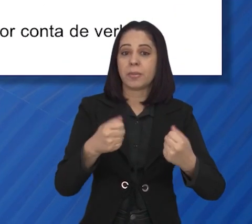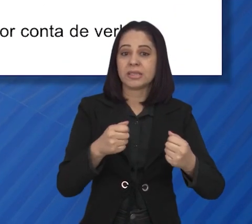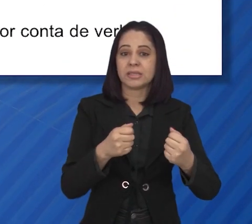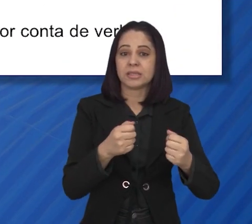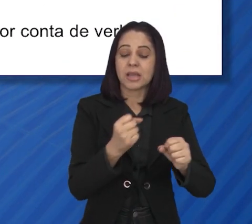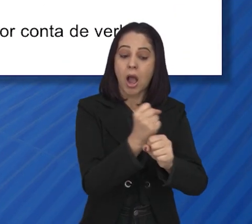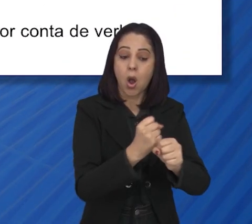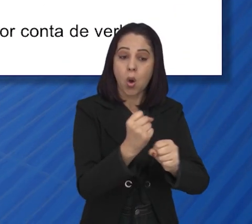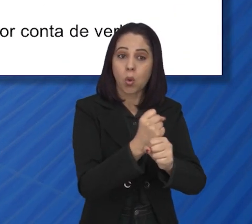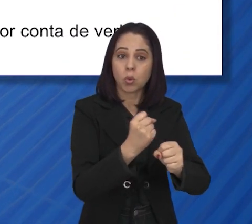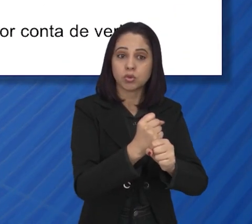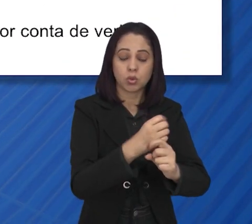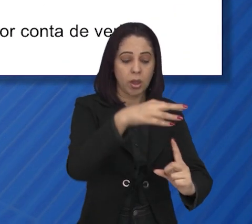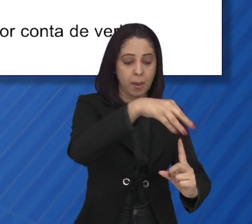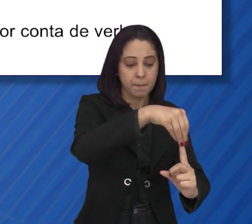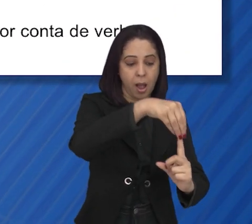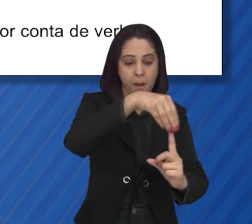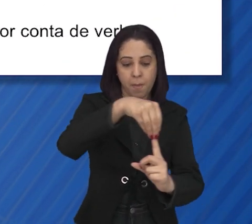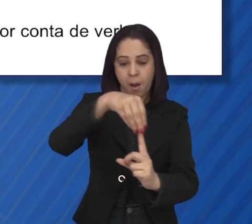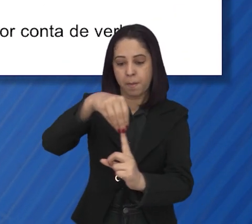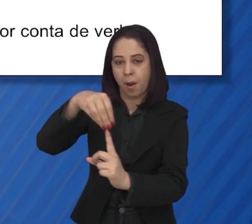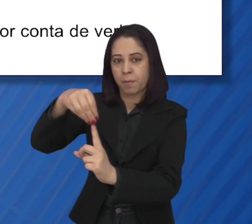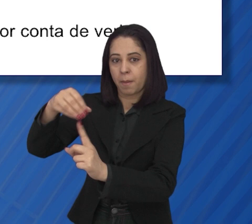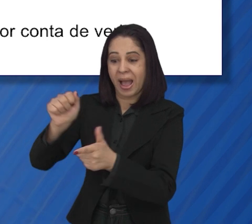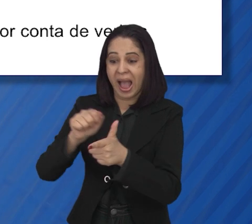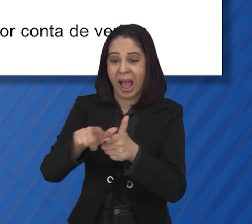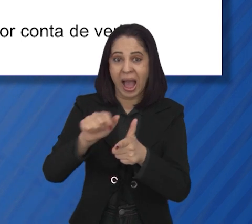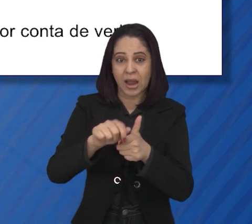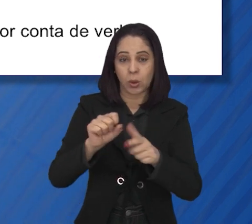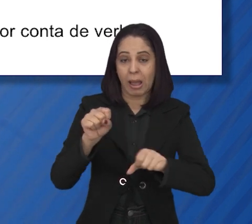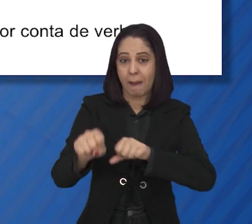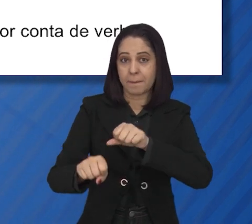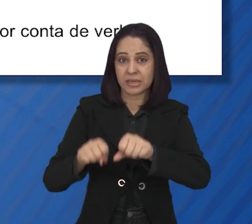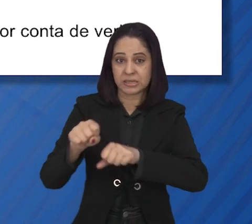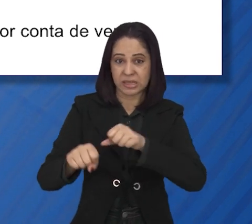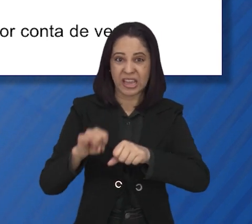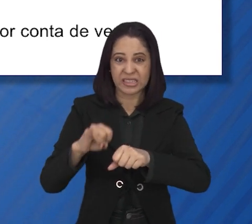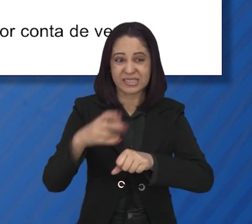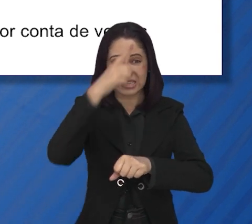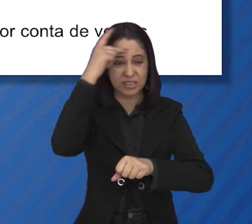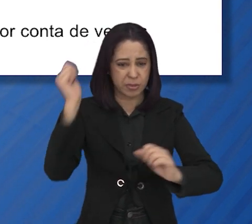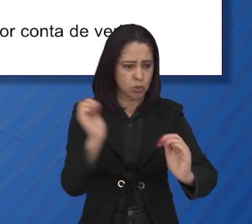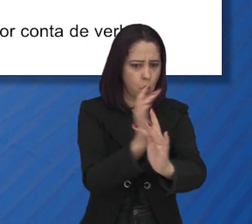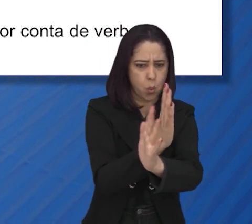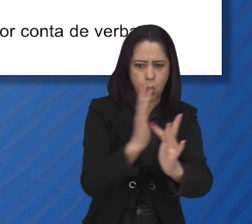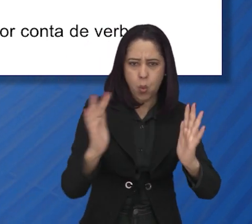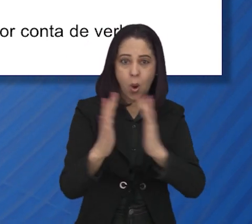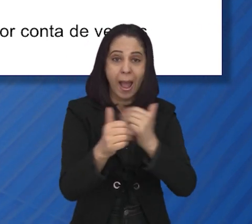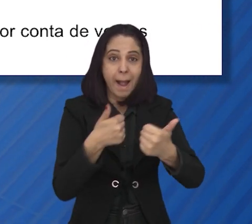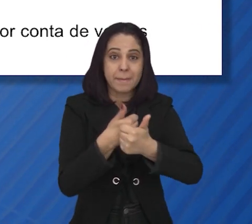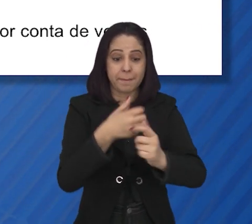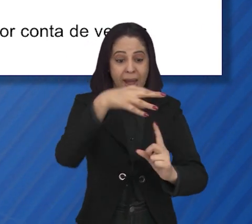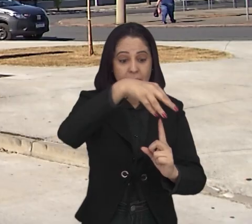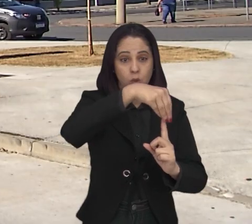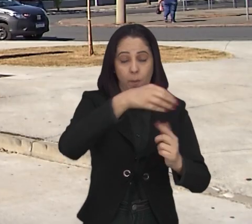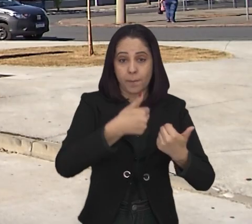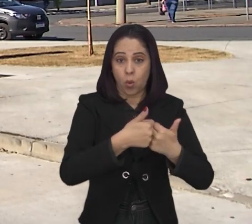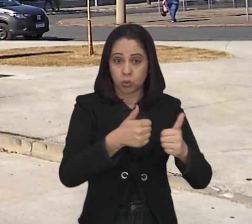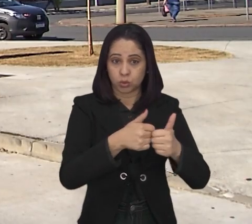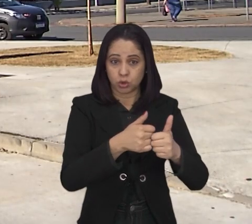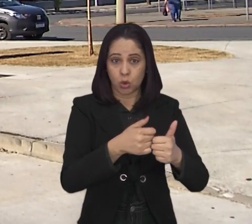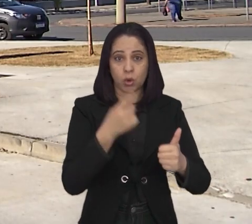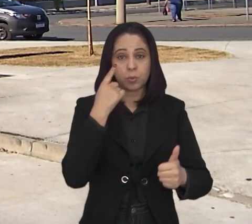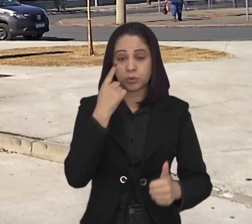estações para aluguel de bikes em locais de grande circulação e próximas a pontos de ônibus, como